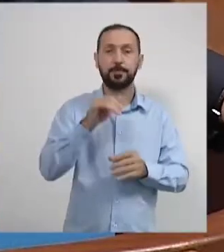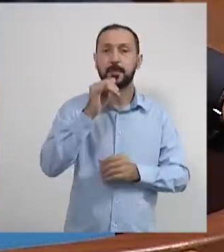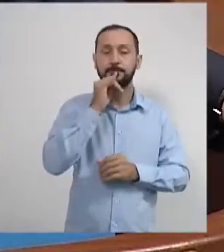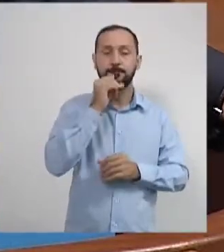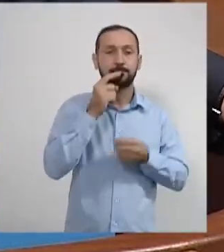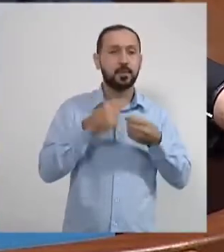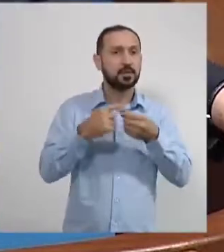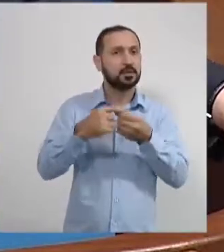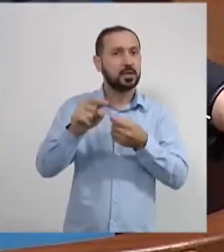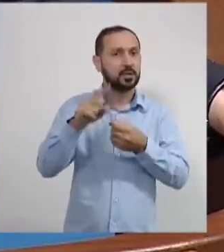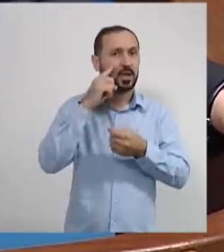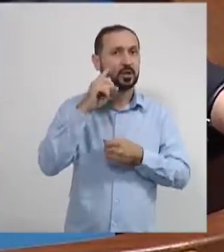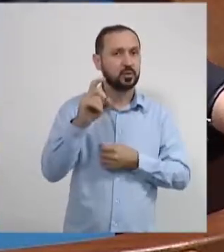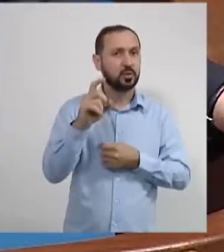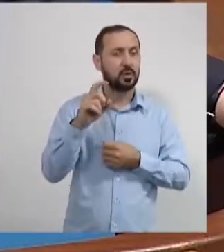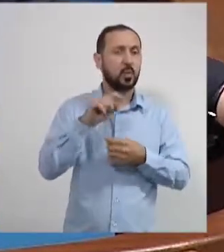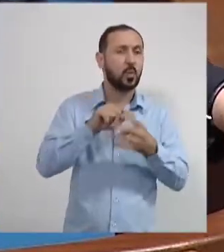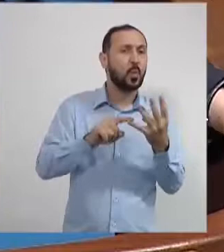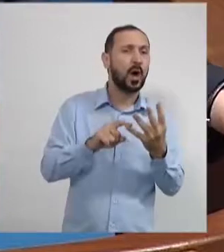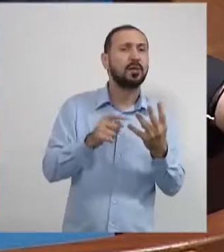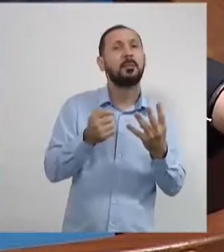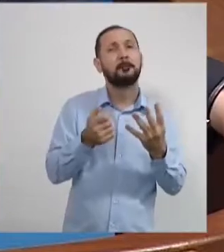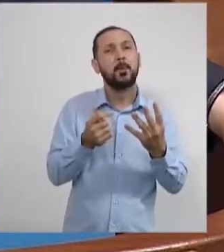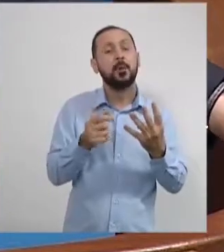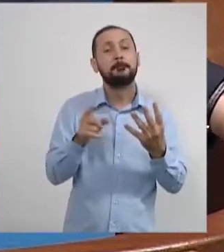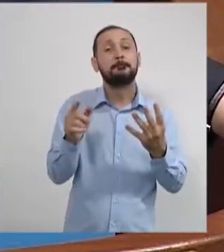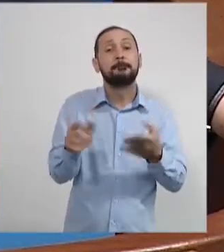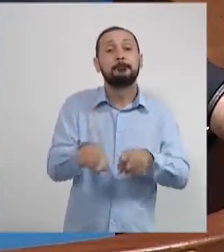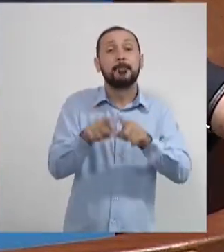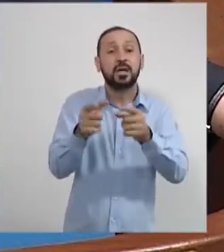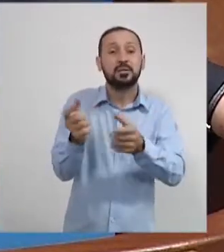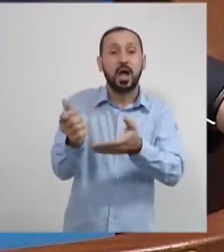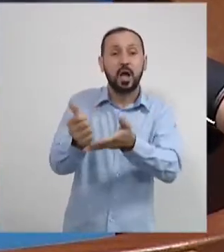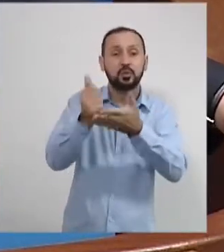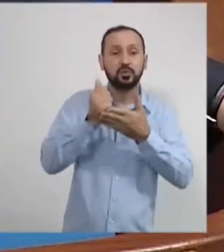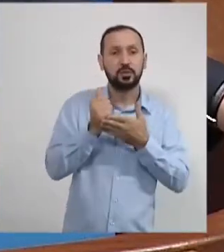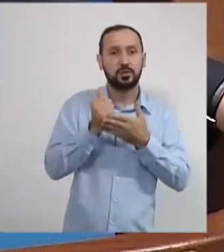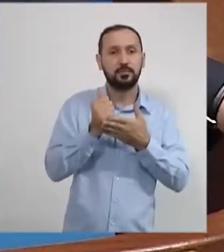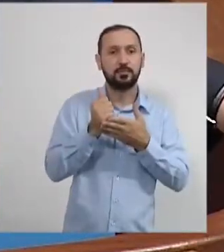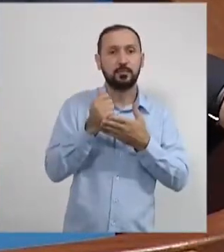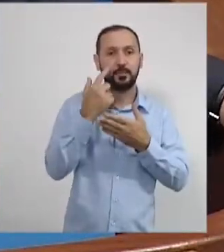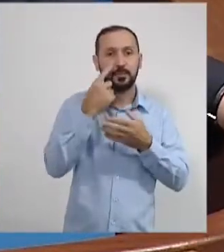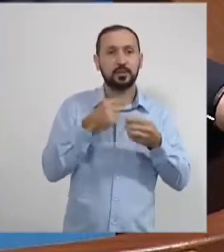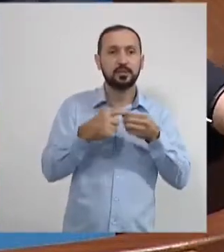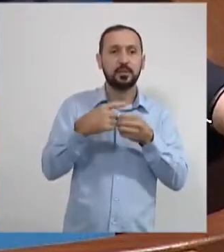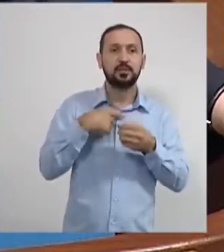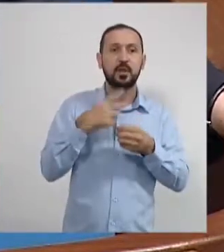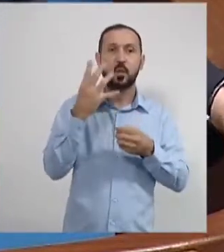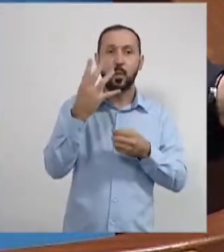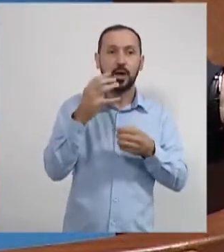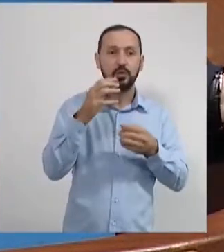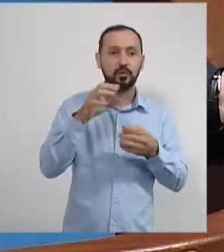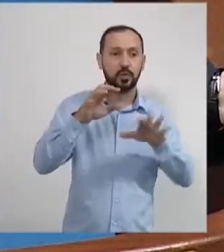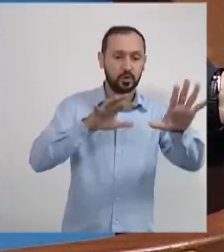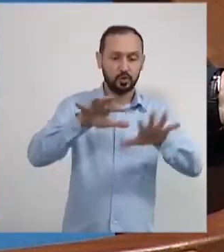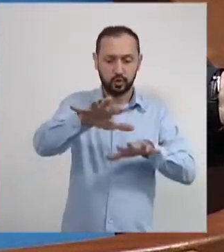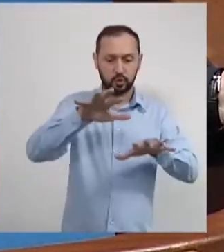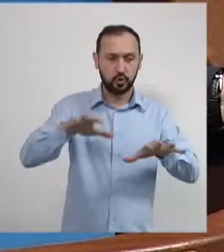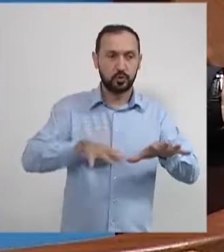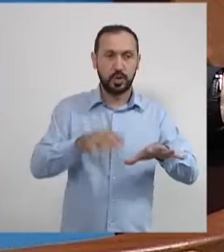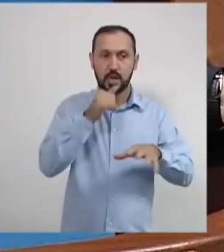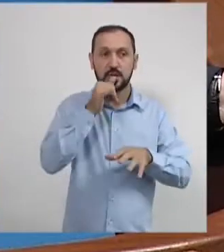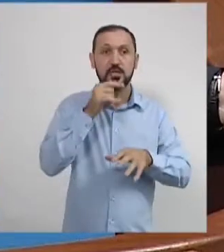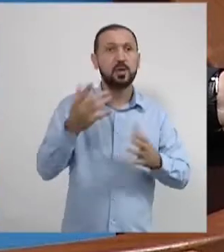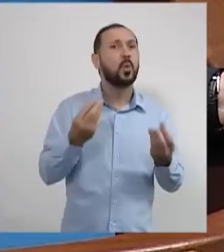uma cidade dourada, eu acho que 4 é pouco, mas minimamente que nós tenhamos a cidade dividida em 4 regiões. Eu penso, por exemplo, Paracaju teve